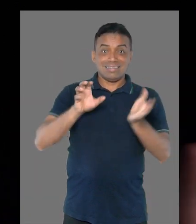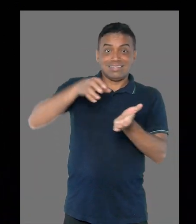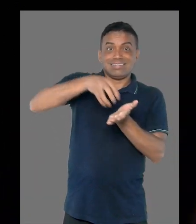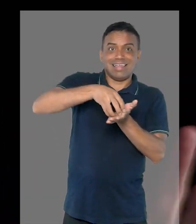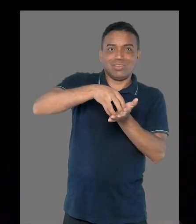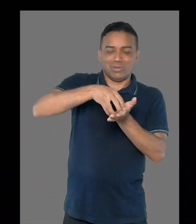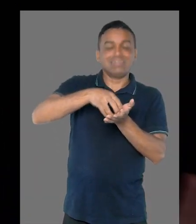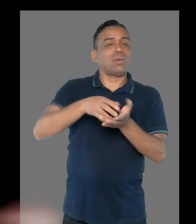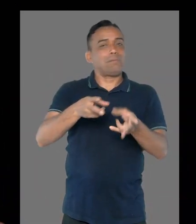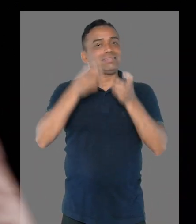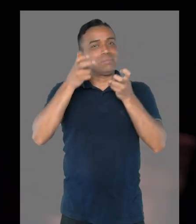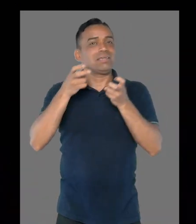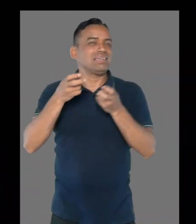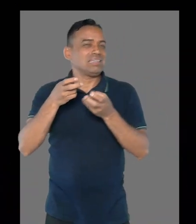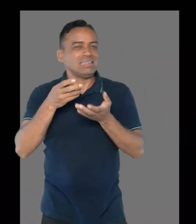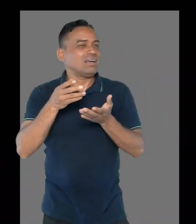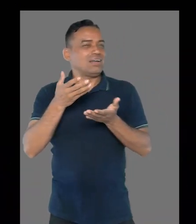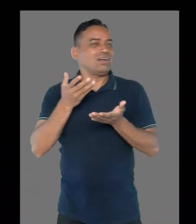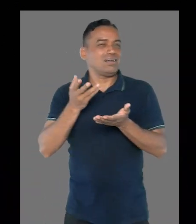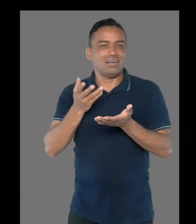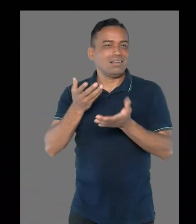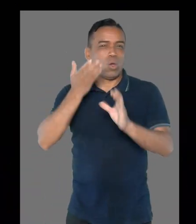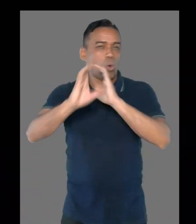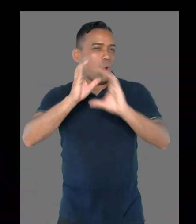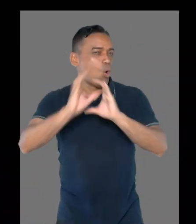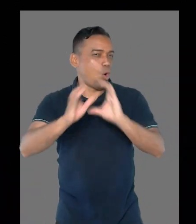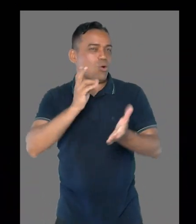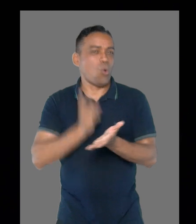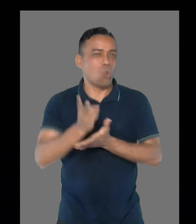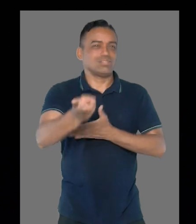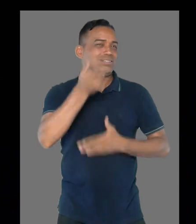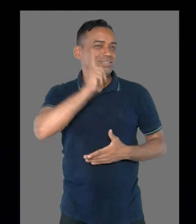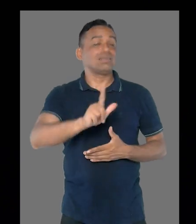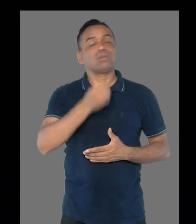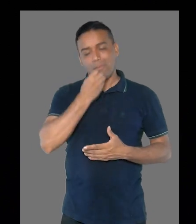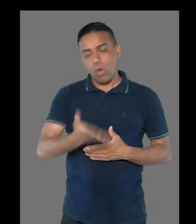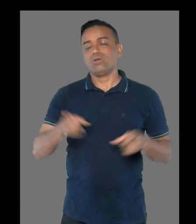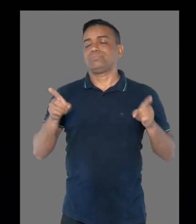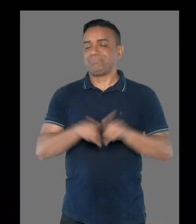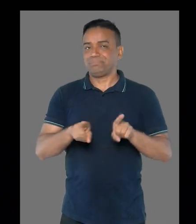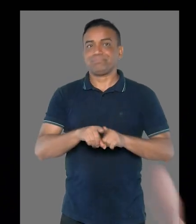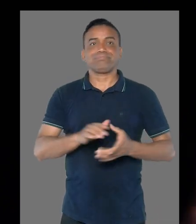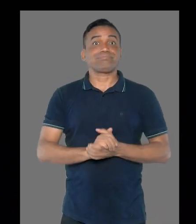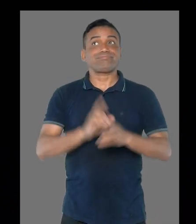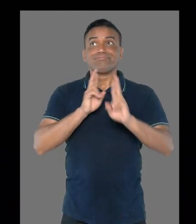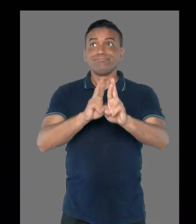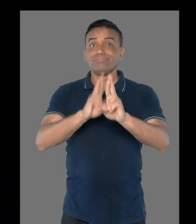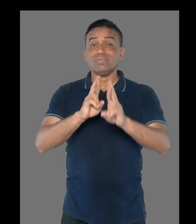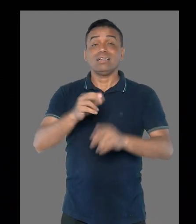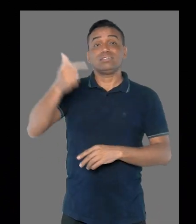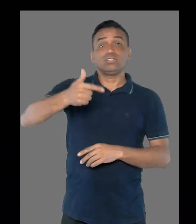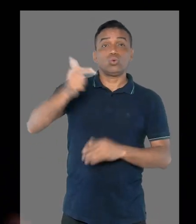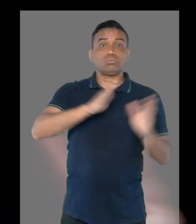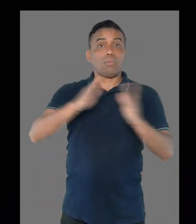Então, a gente percebia ali, mas a gente sempre conseguiu conversar, sabe? Eu acho que isso é muito bom também. Tomara que no segundo